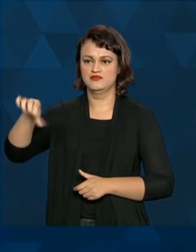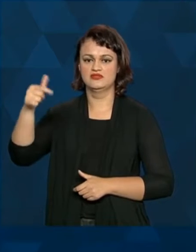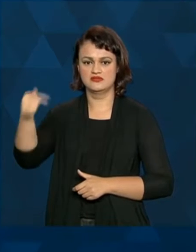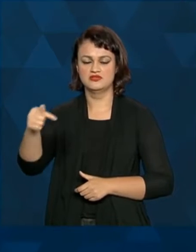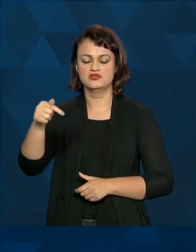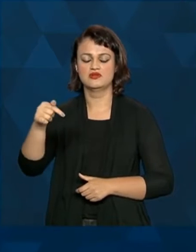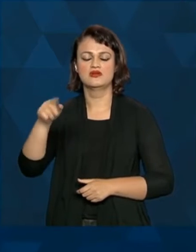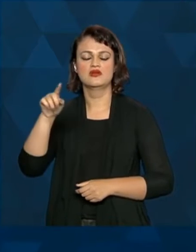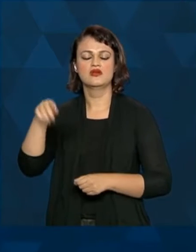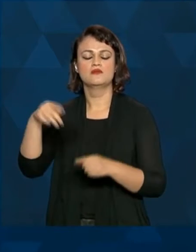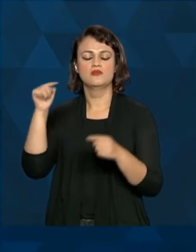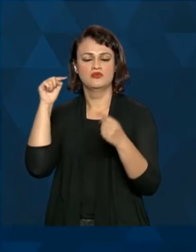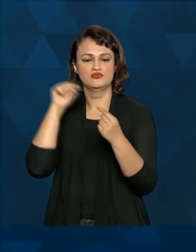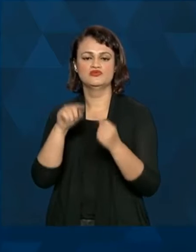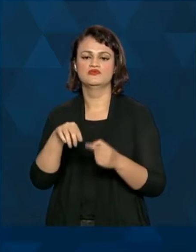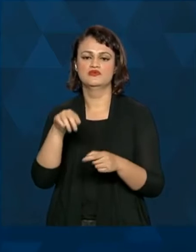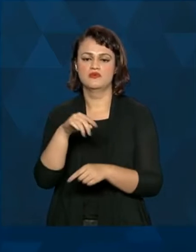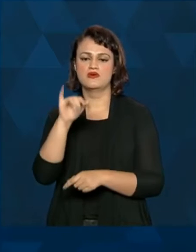de SRAG por influenza,